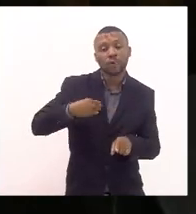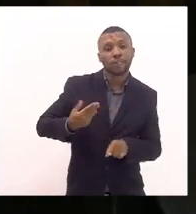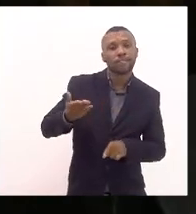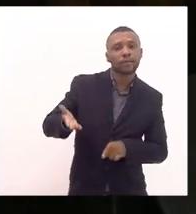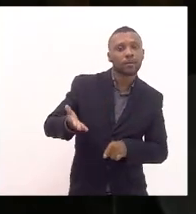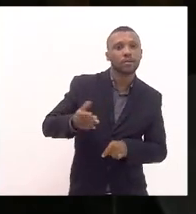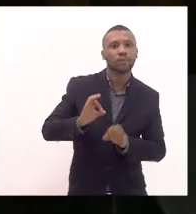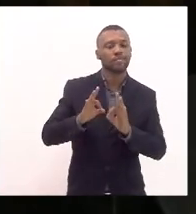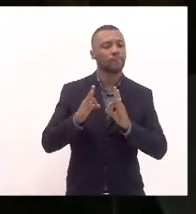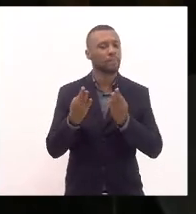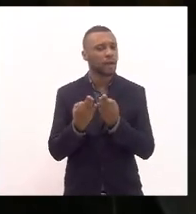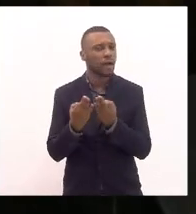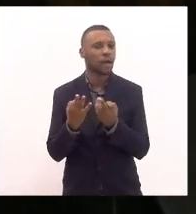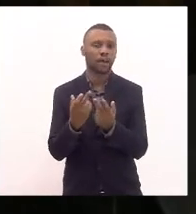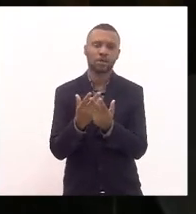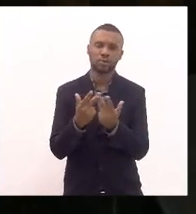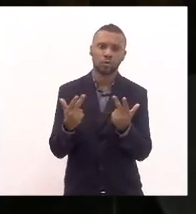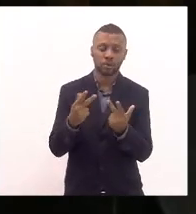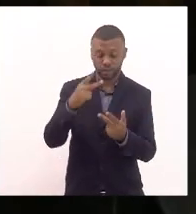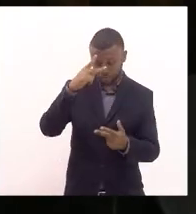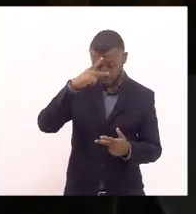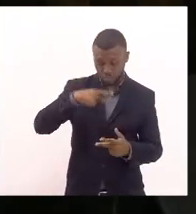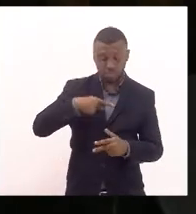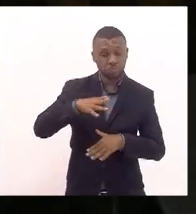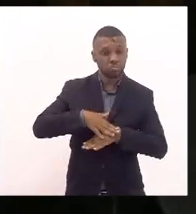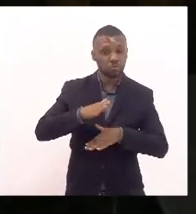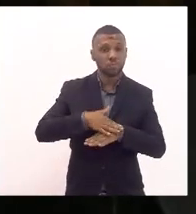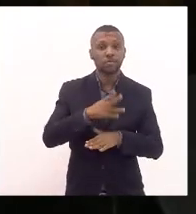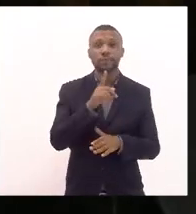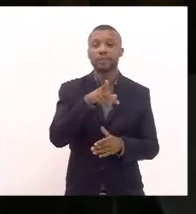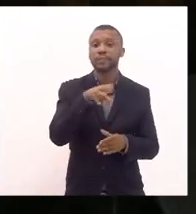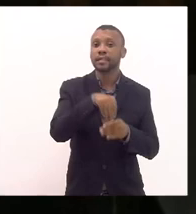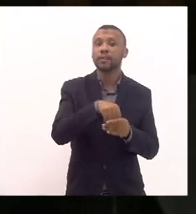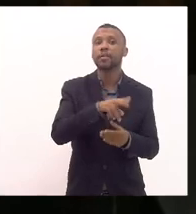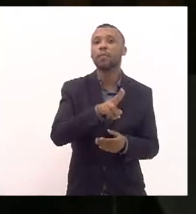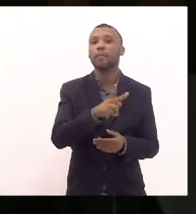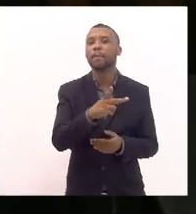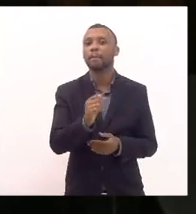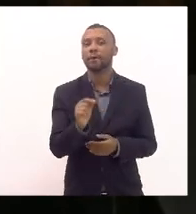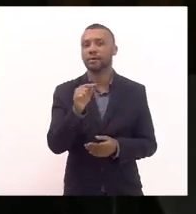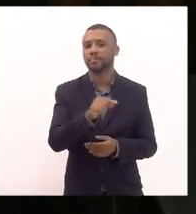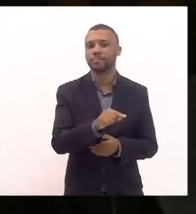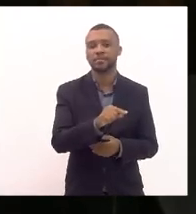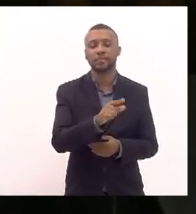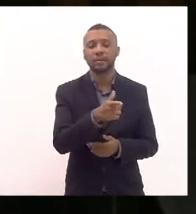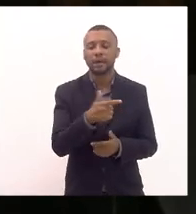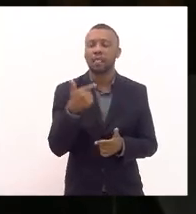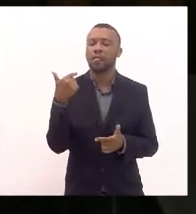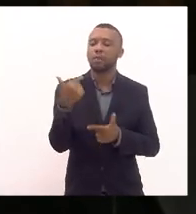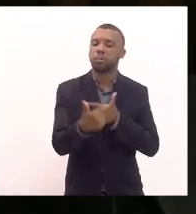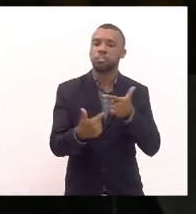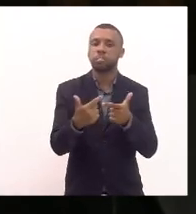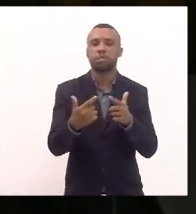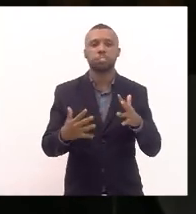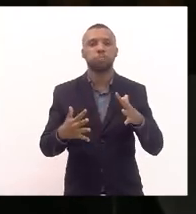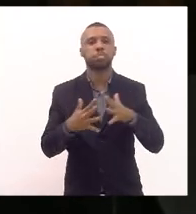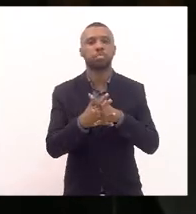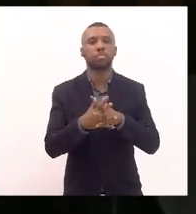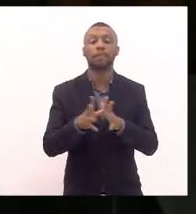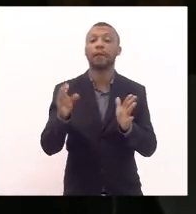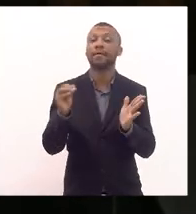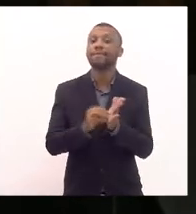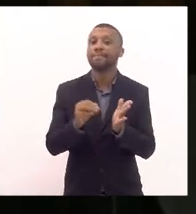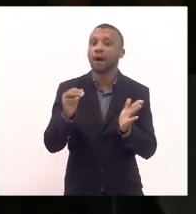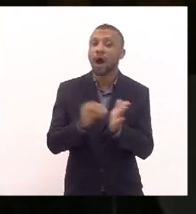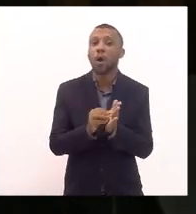para adquiridos para si próprio naquela unidade unidade que fica sobrecarregada pela